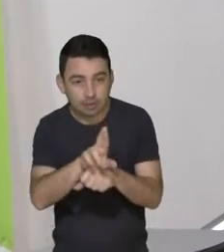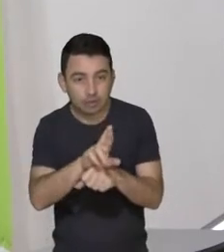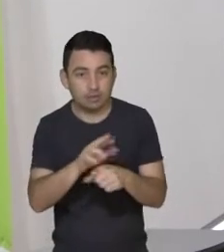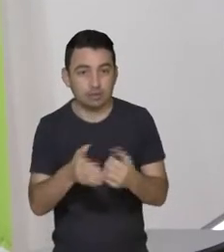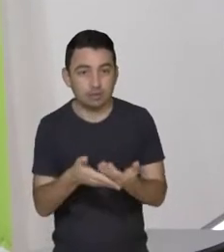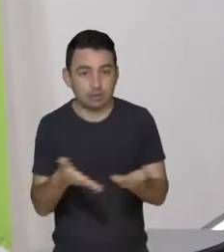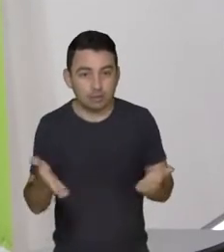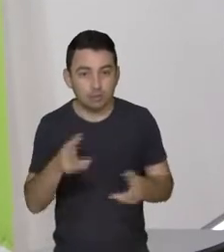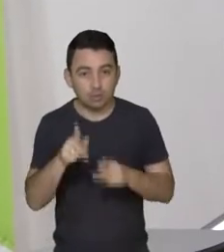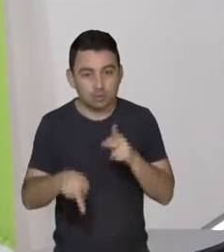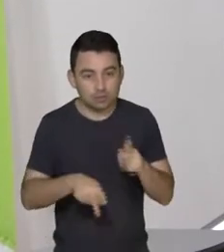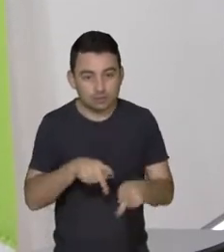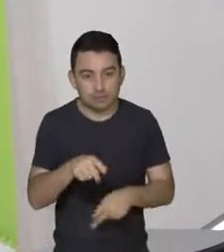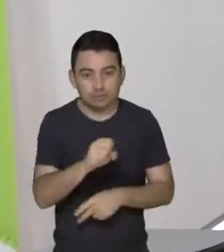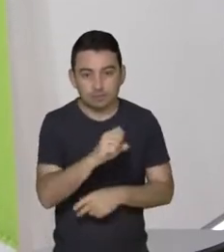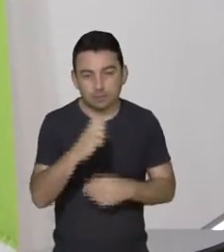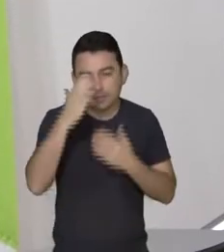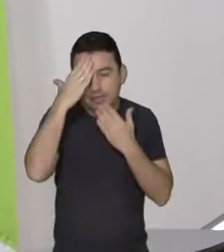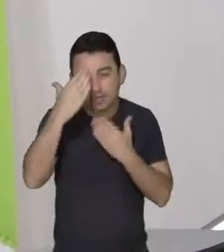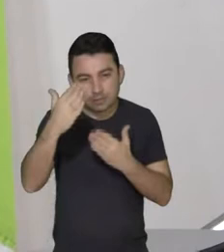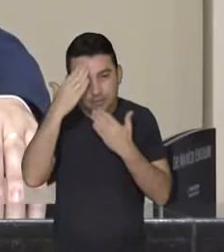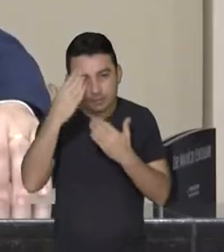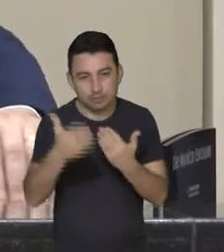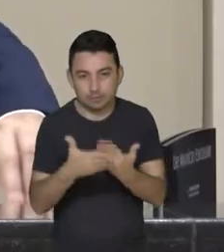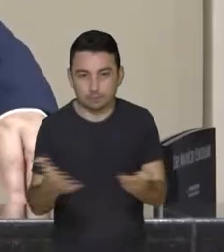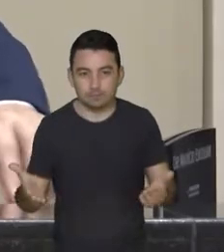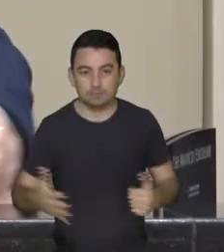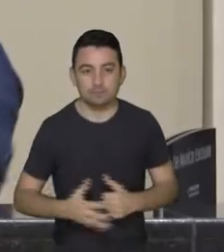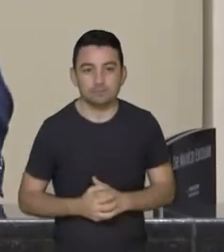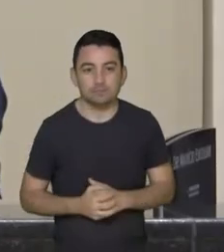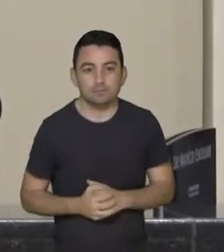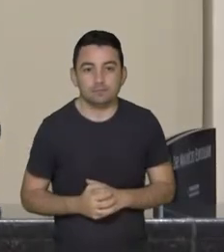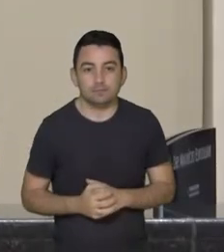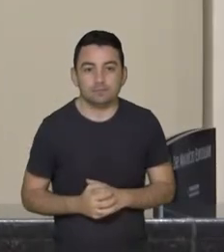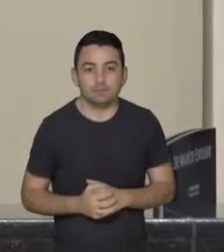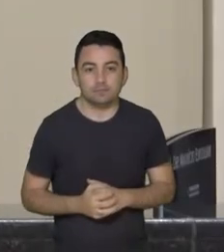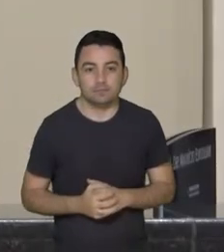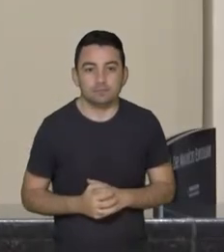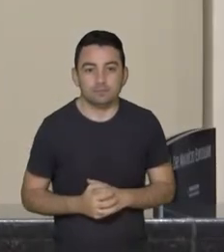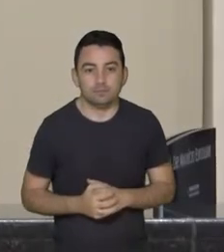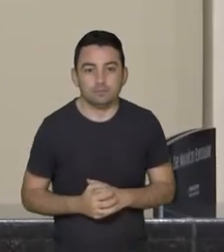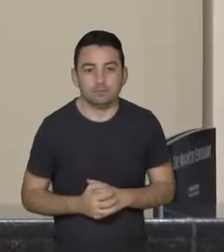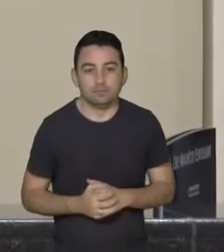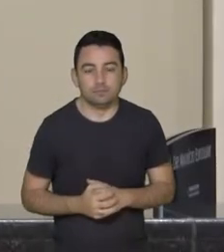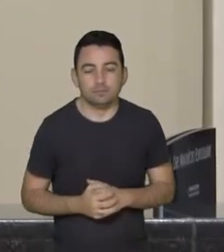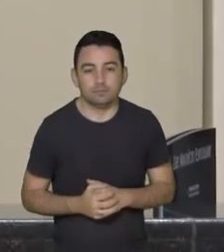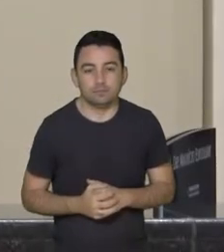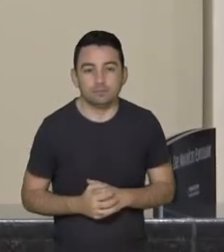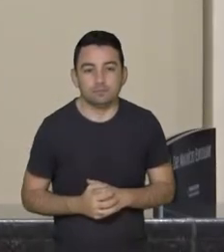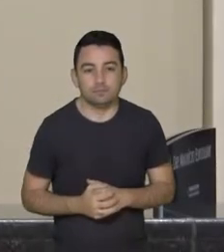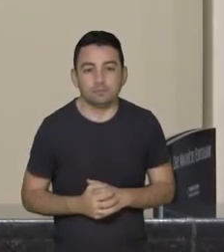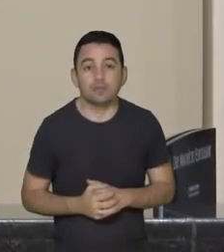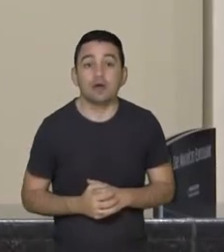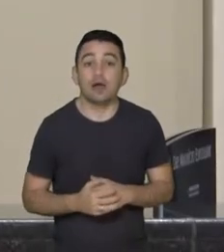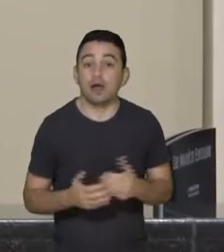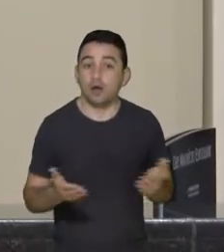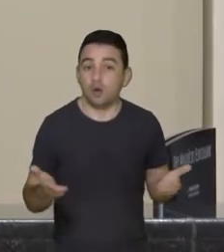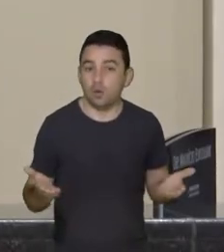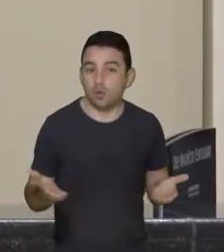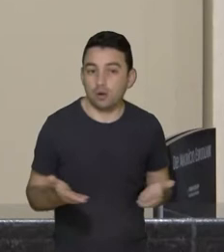grande abraço muito obrigado a todos Obrigado Deputado Sarita com a palavra agora Sargento Lima